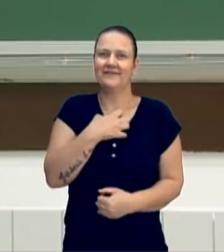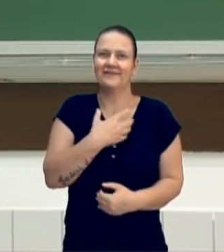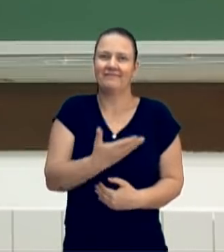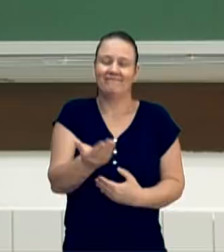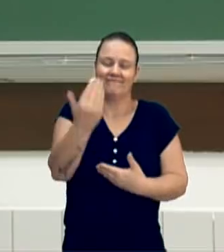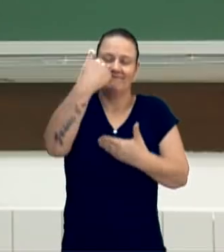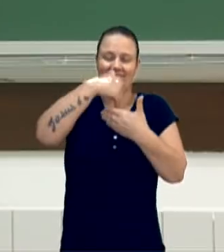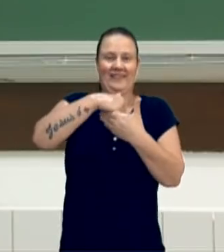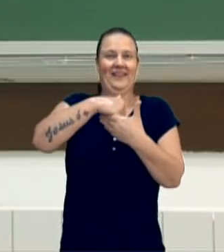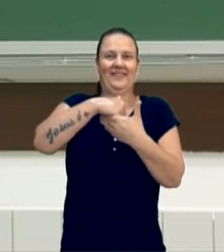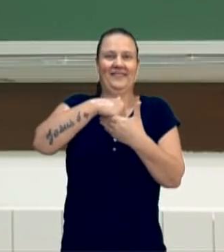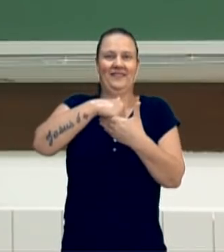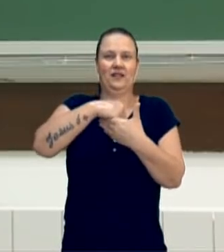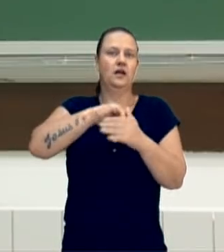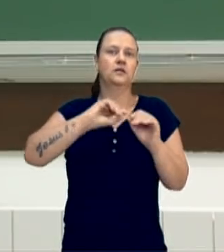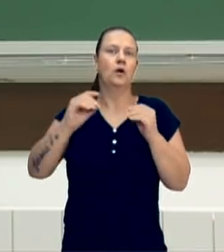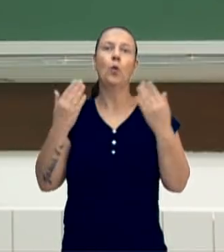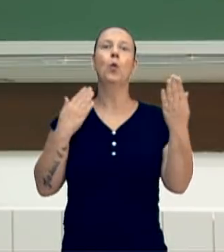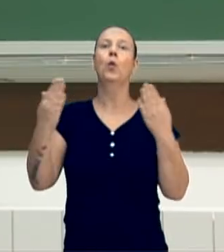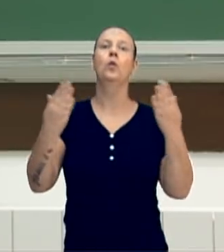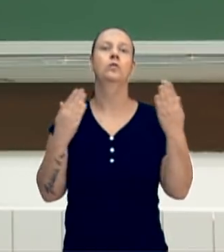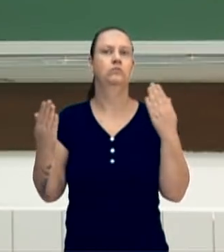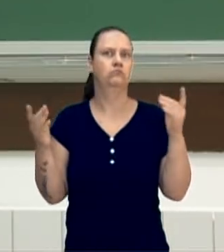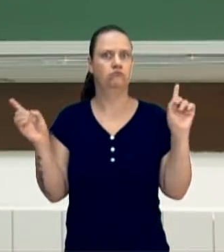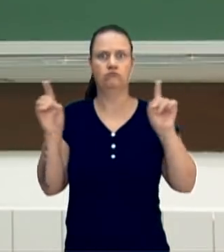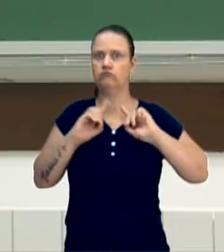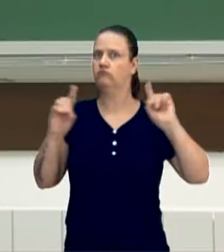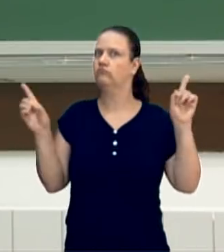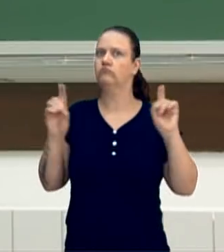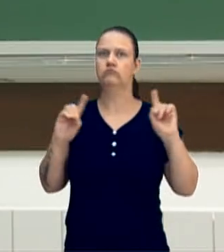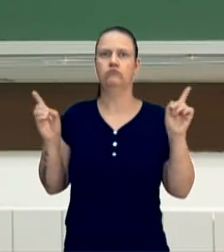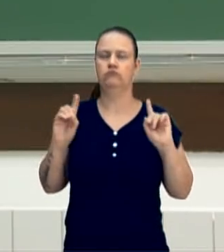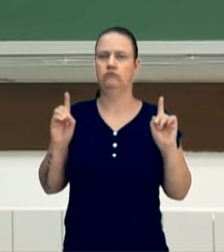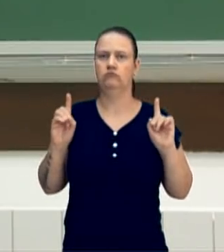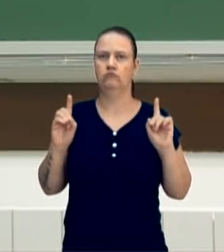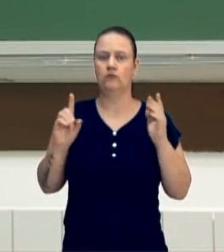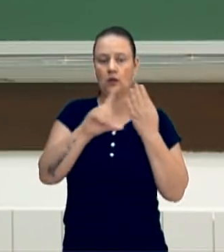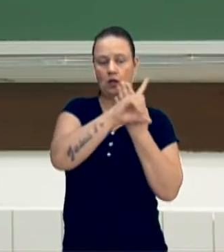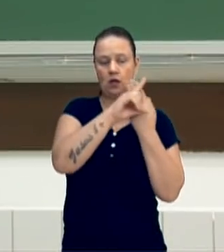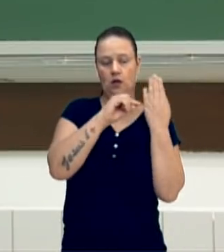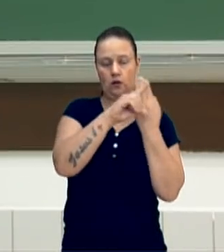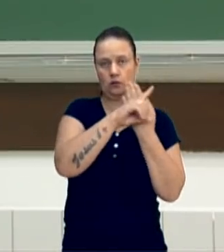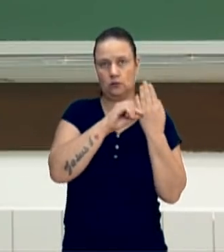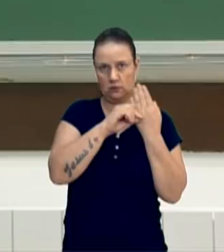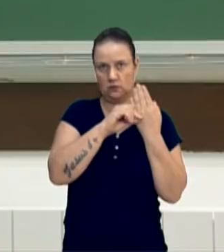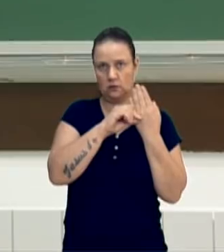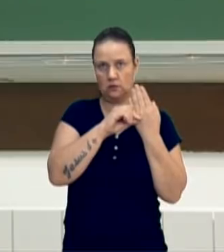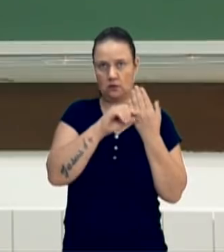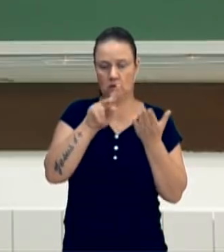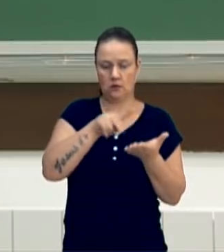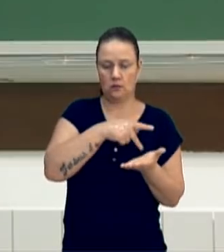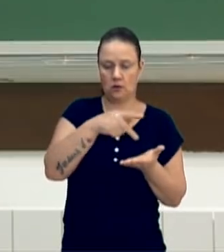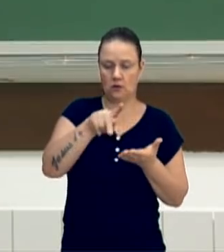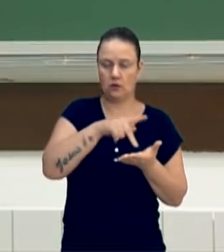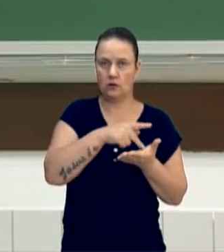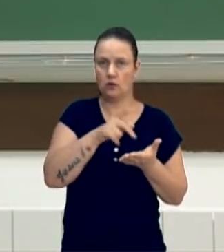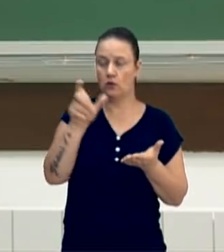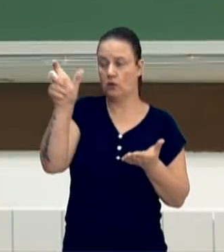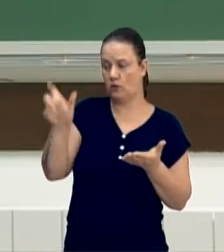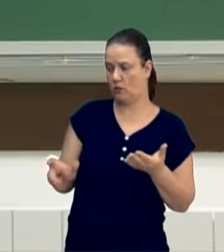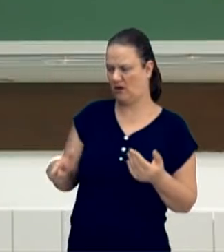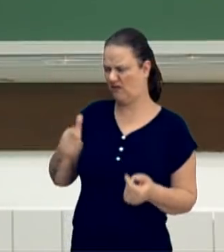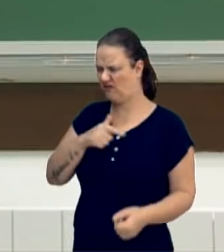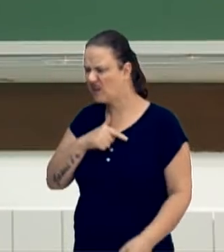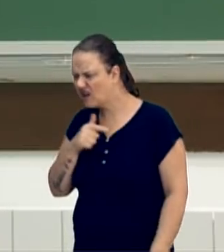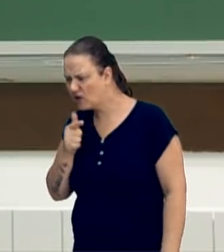em particular, não comparando. Então, a autora desse poema, ela vai dizer um é feioso, mas para dizer